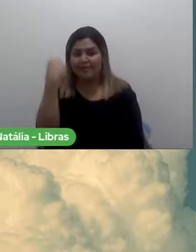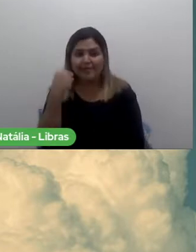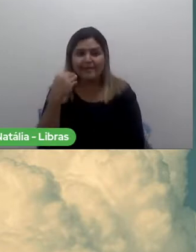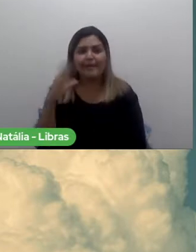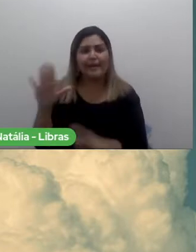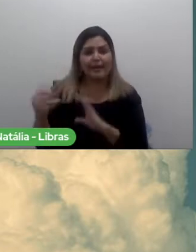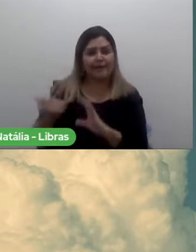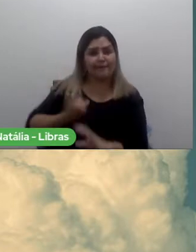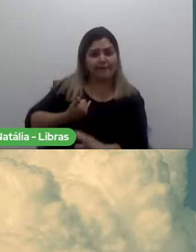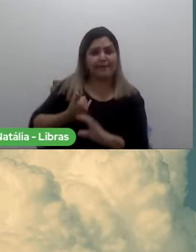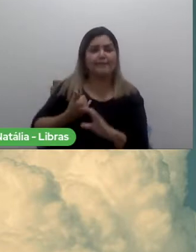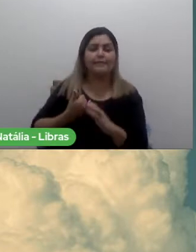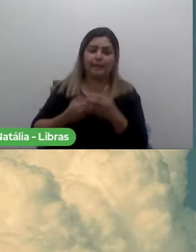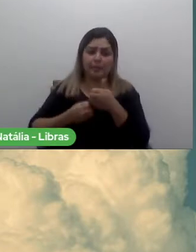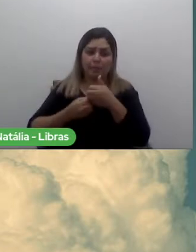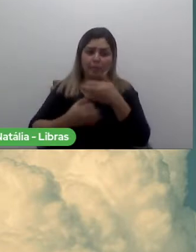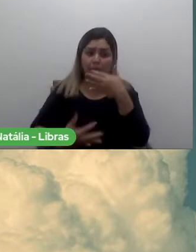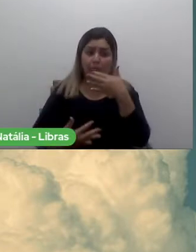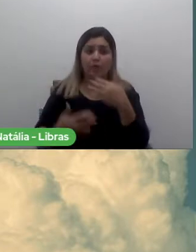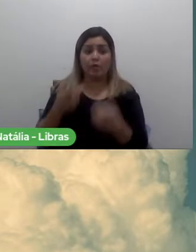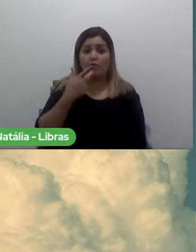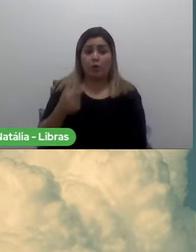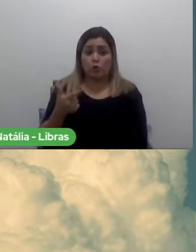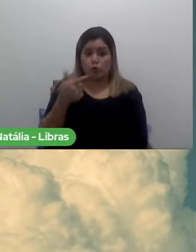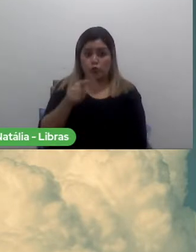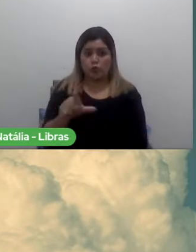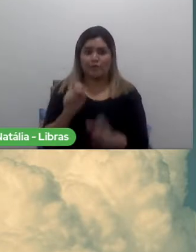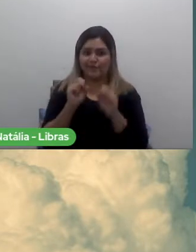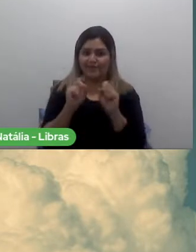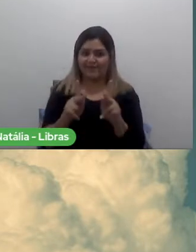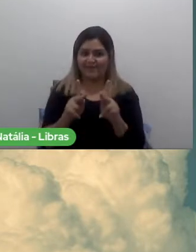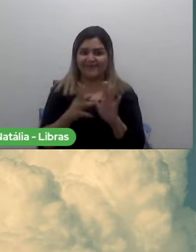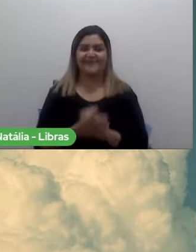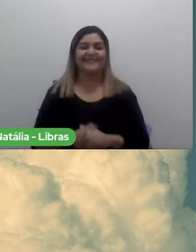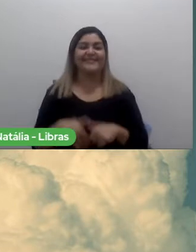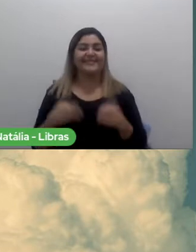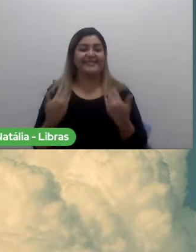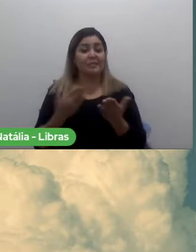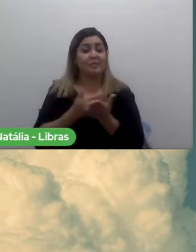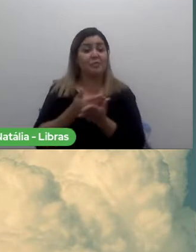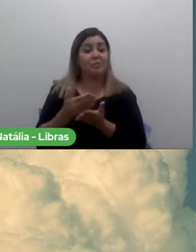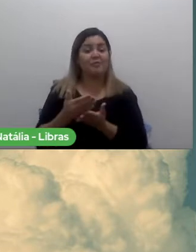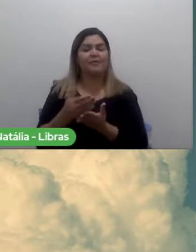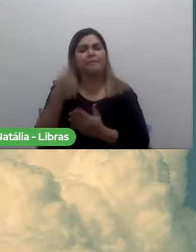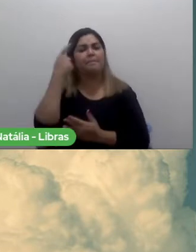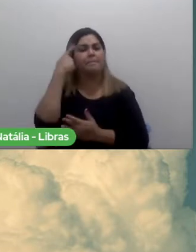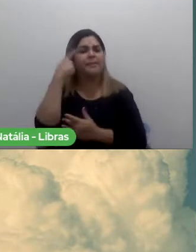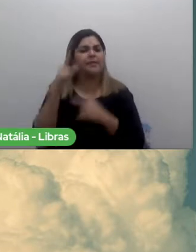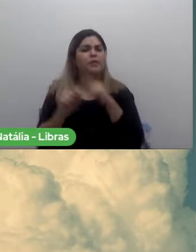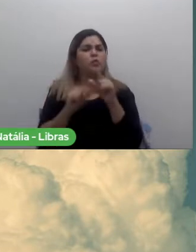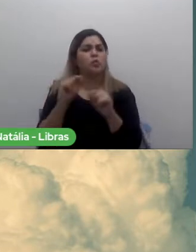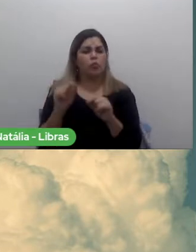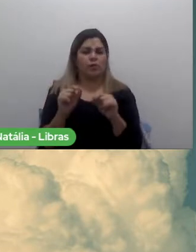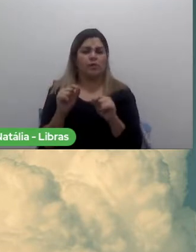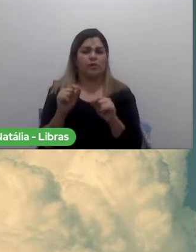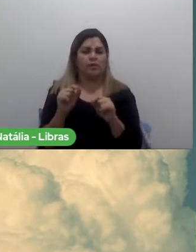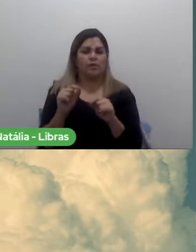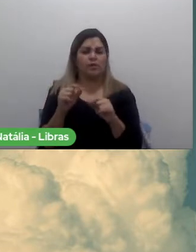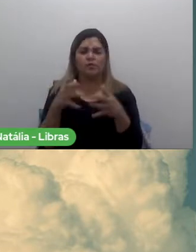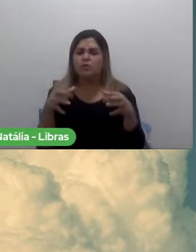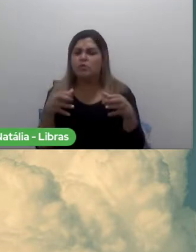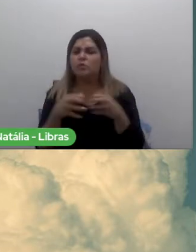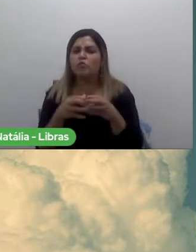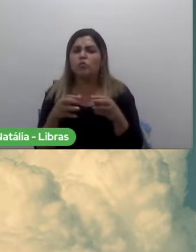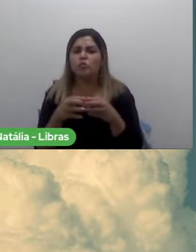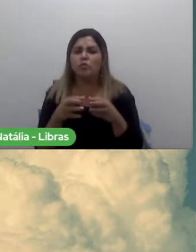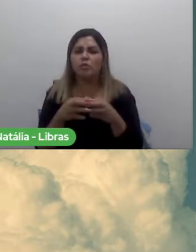no chat, tá? Que eu reforço a tradução. Então, vamos lá. Vamos começar pensando o seu time,